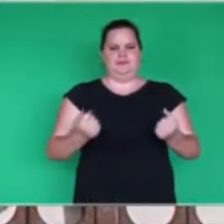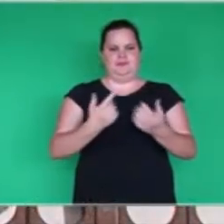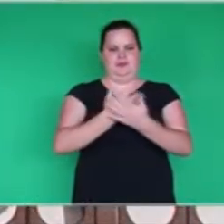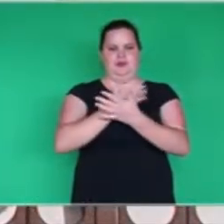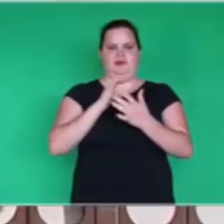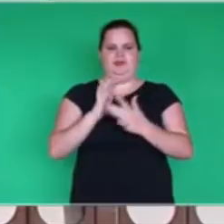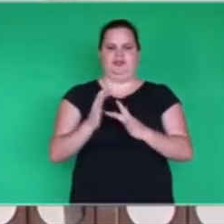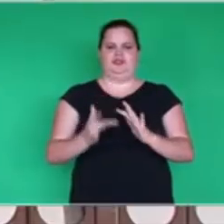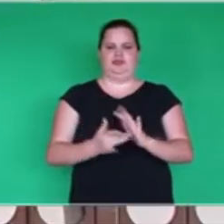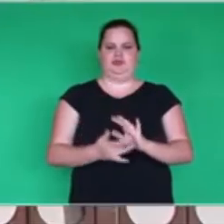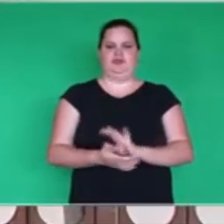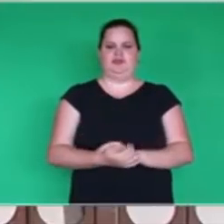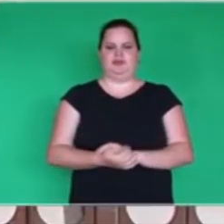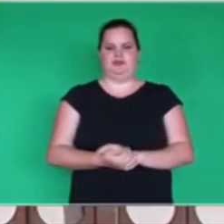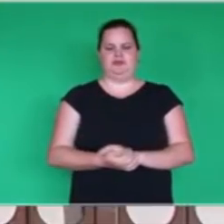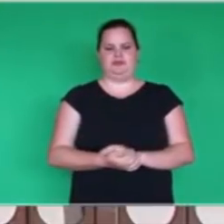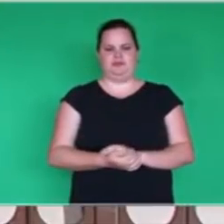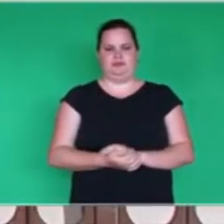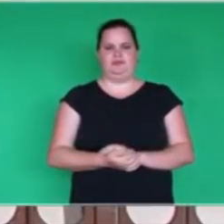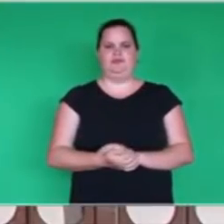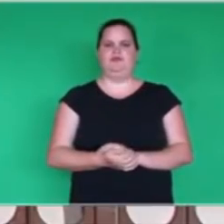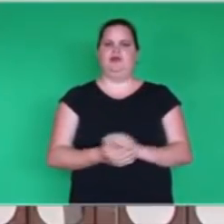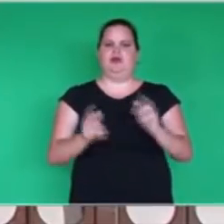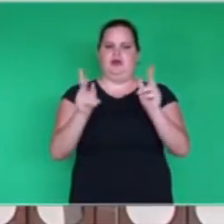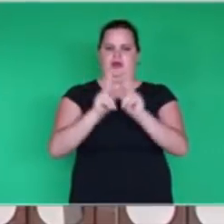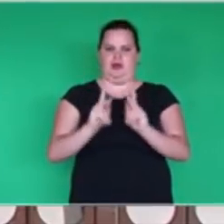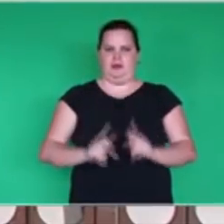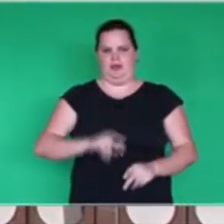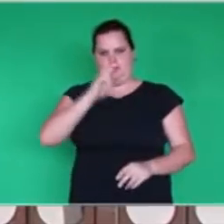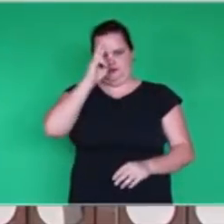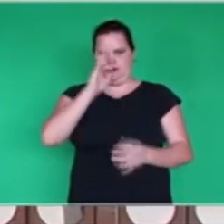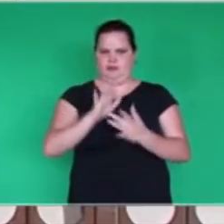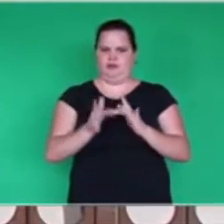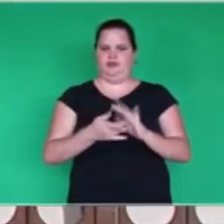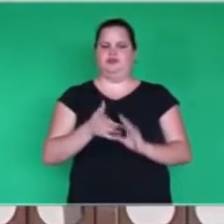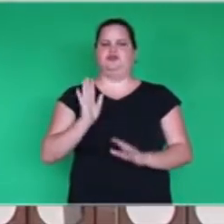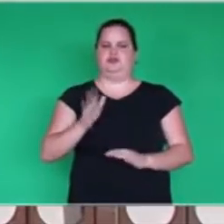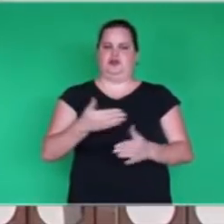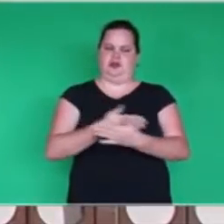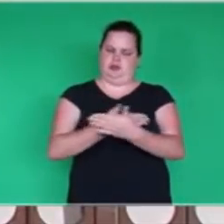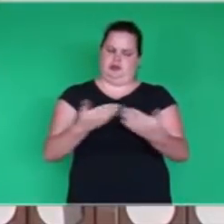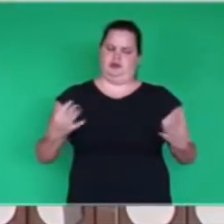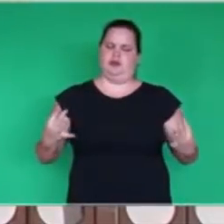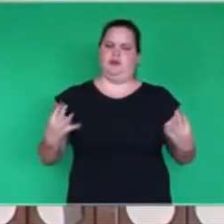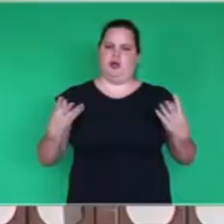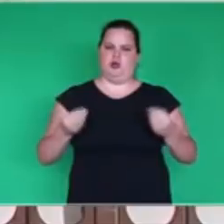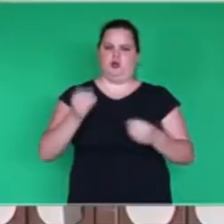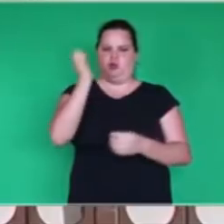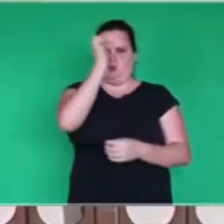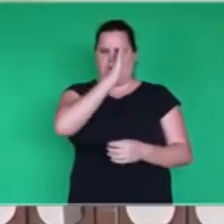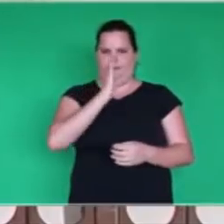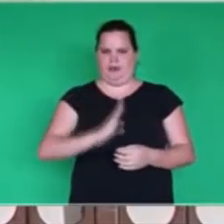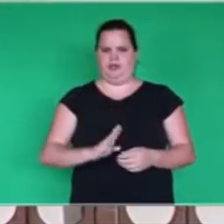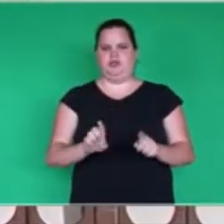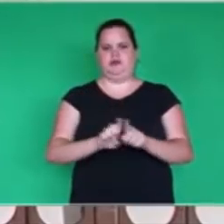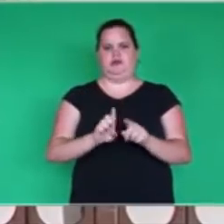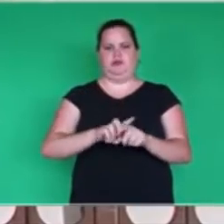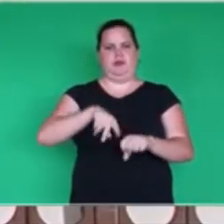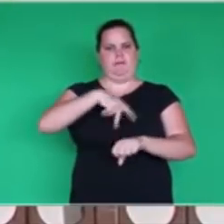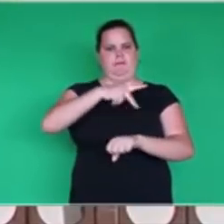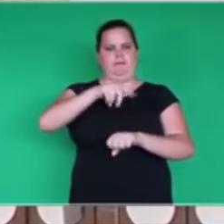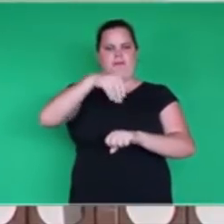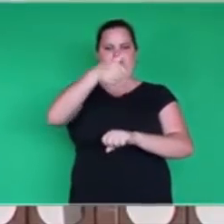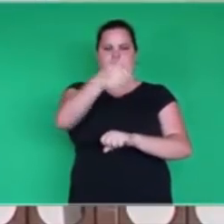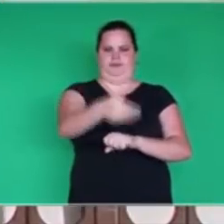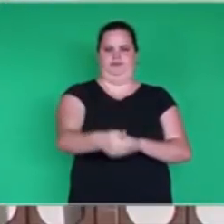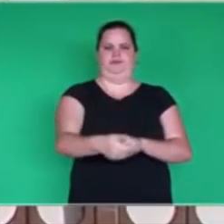Glória a Deus. Meus irmãos, a paz do Senhor, já saudamos a todos do Brasil também. Estamos conectados